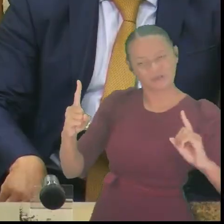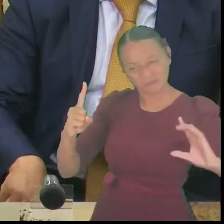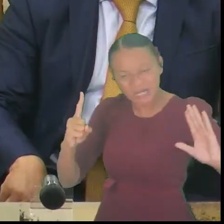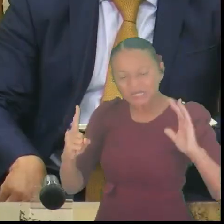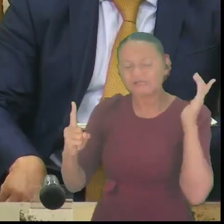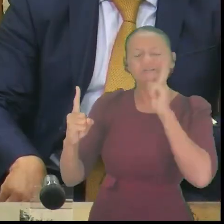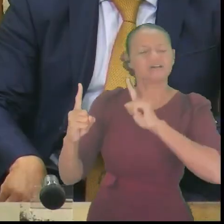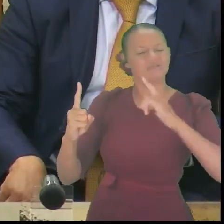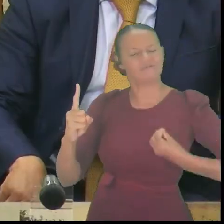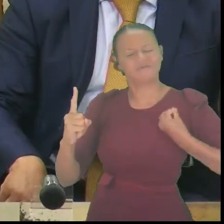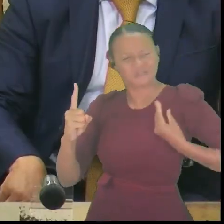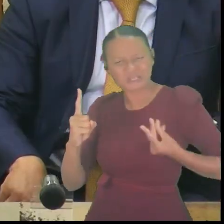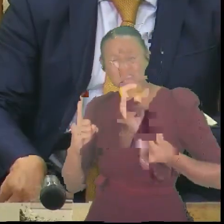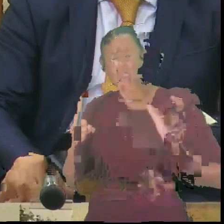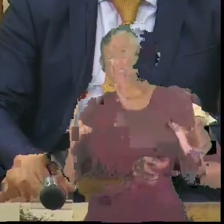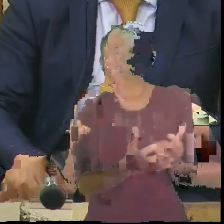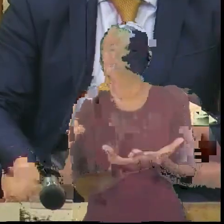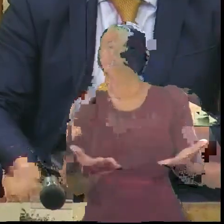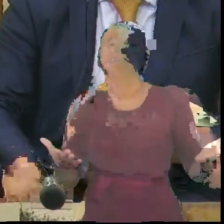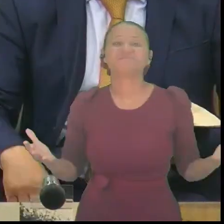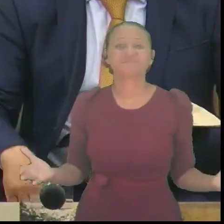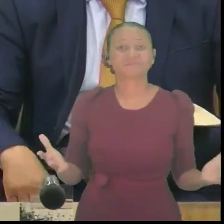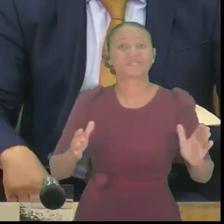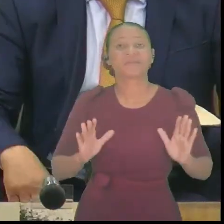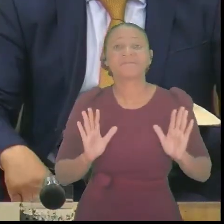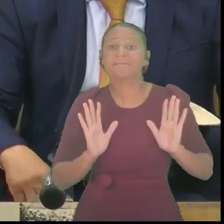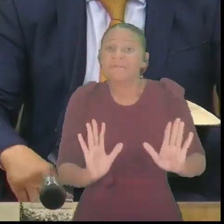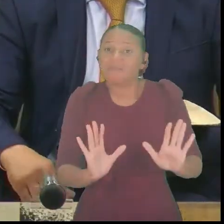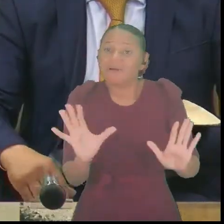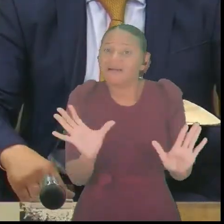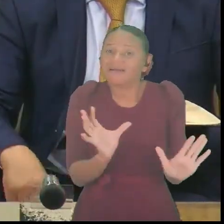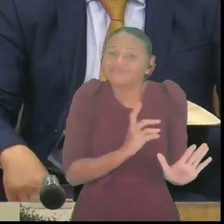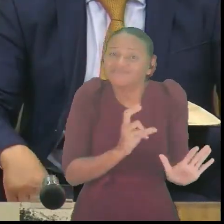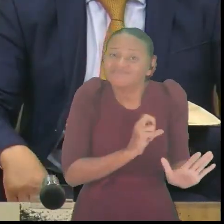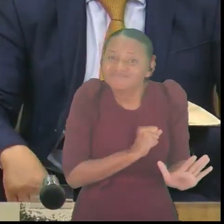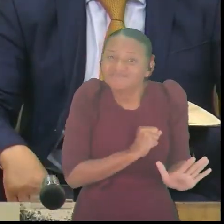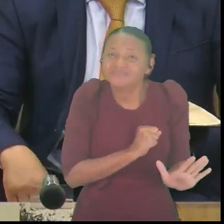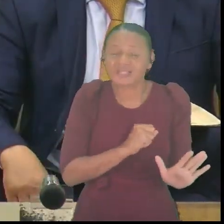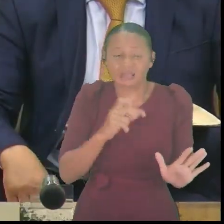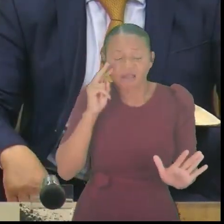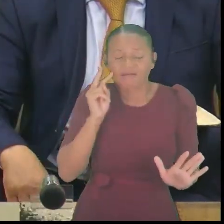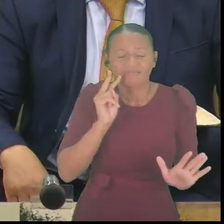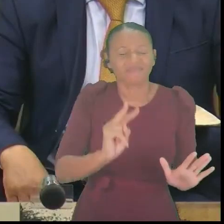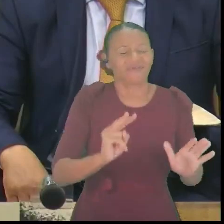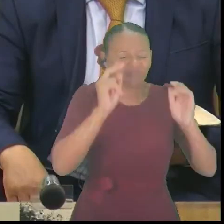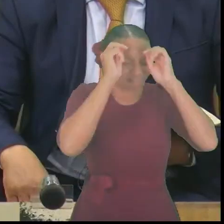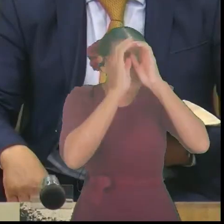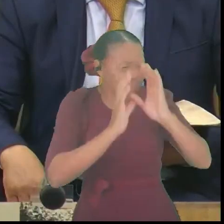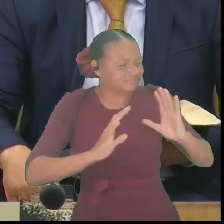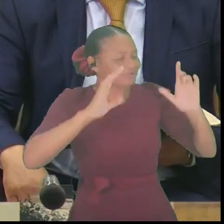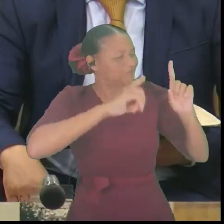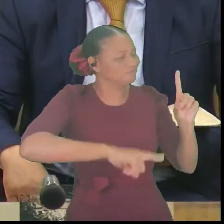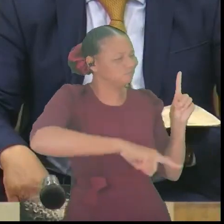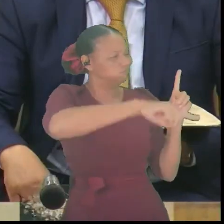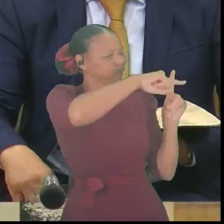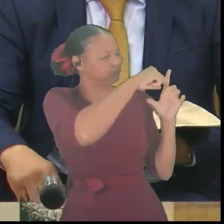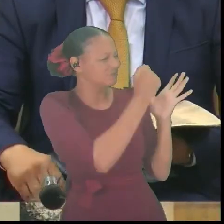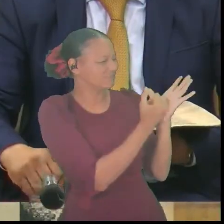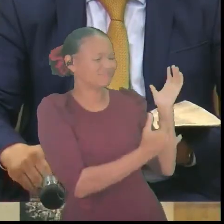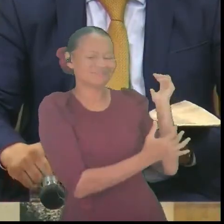foi a ativação de... Mas queridos, olhar para a cena da crucificação e